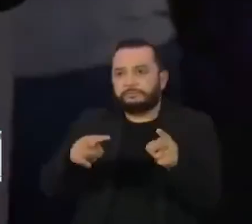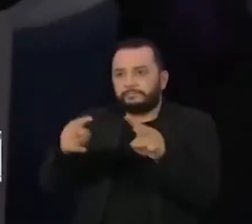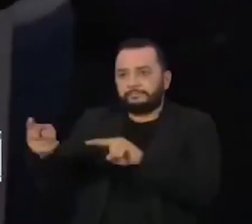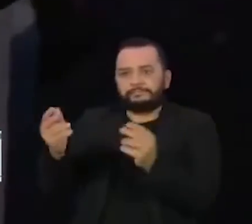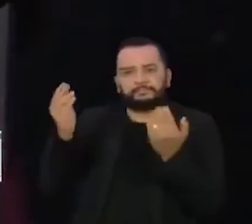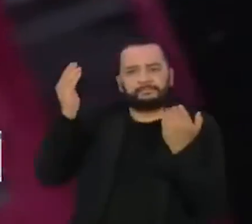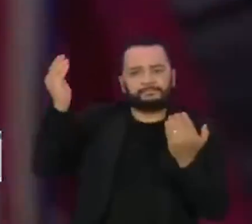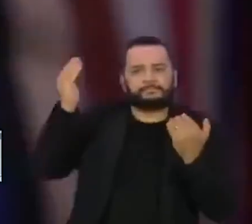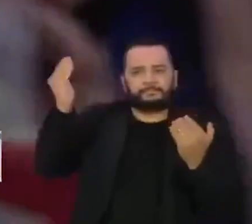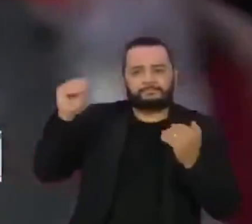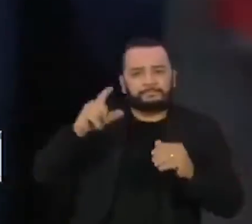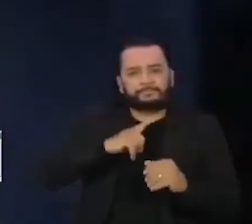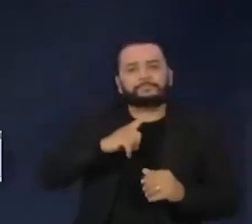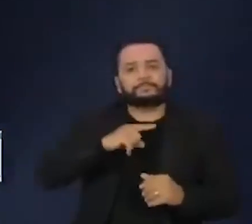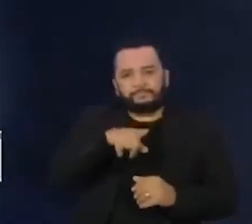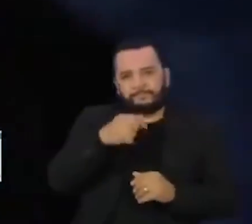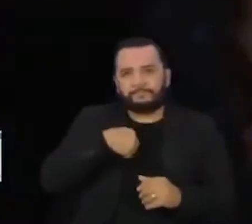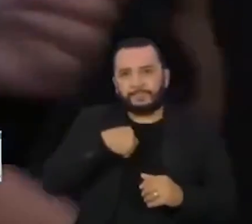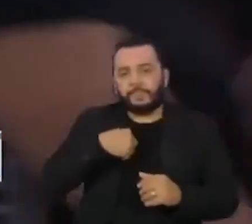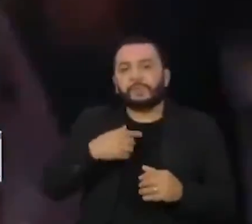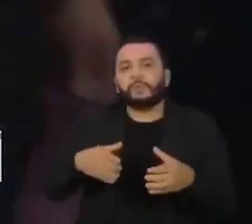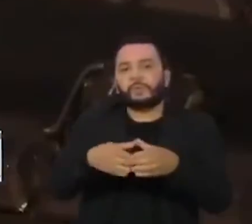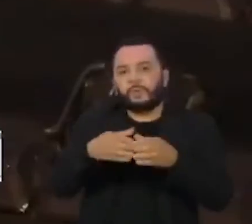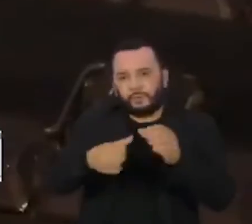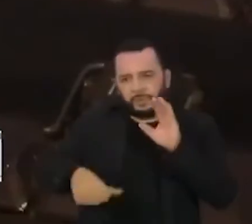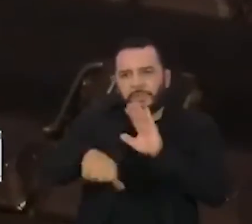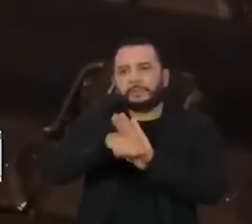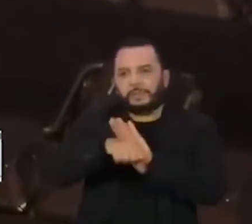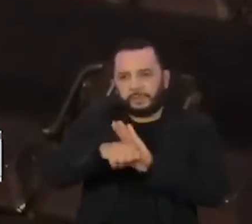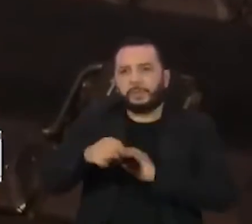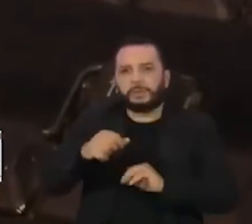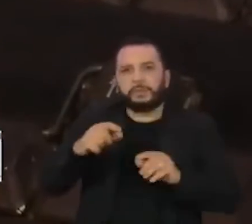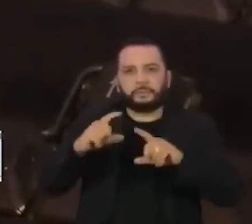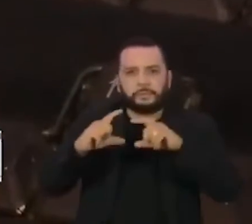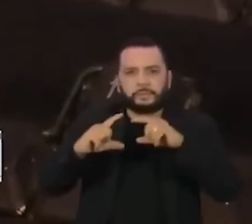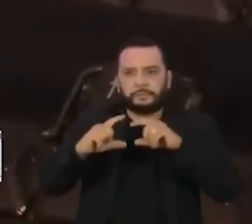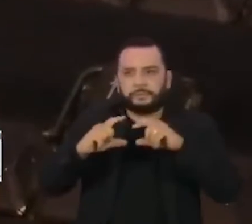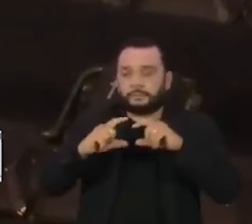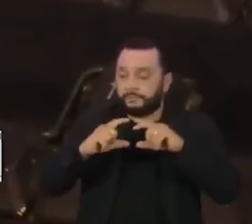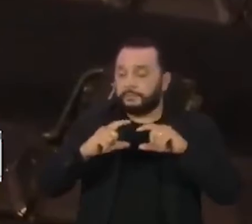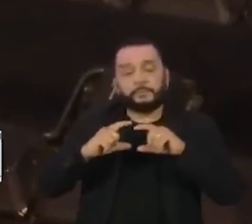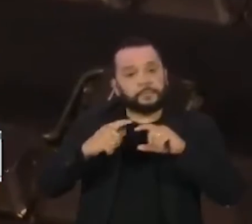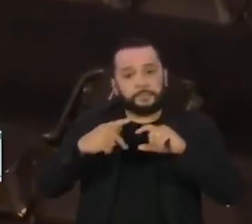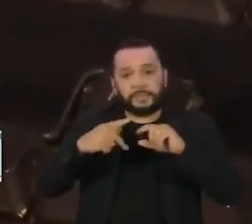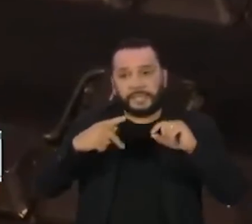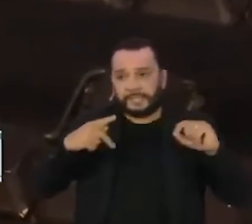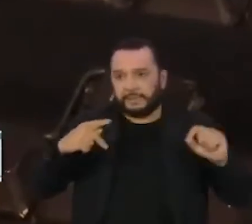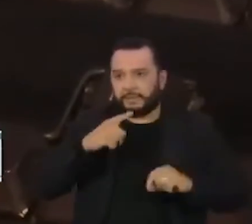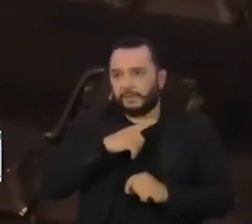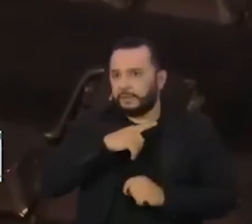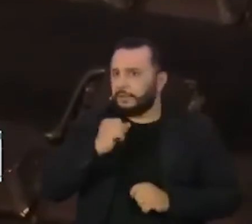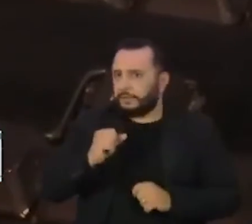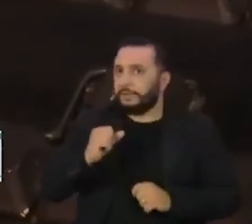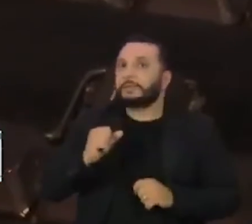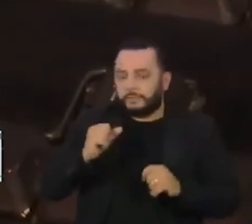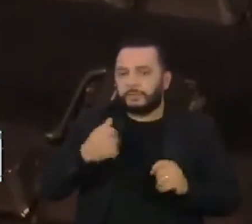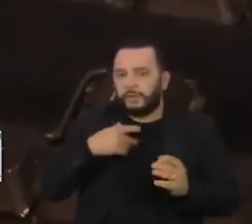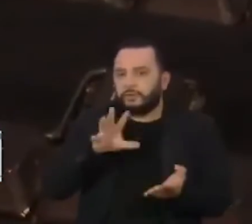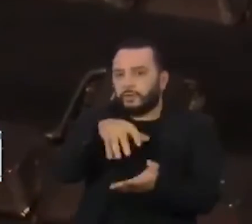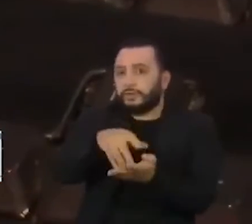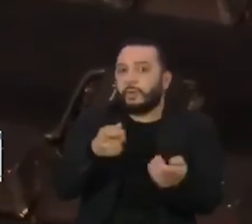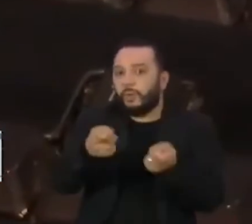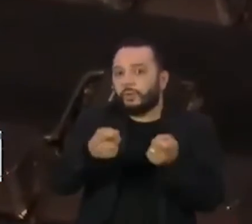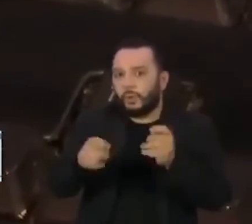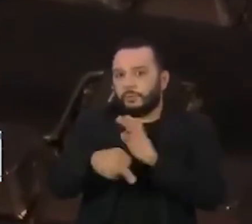suspeitas de envolvimento com atividades criminosas via pics As instituições de o controle